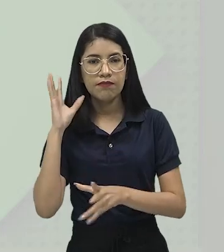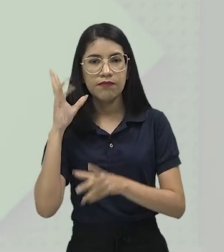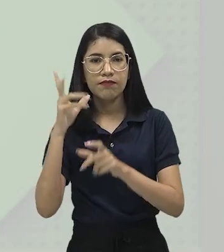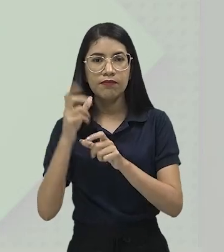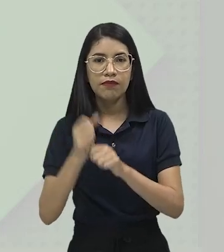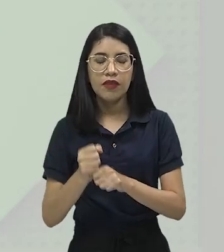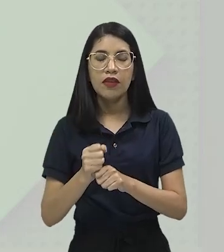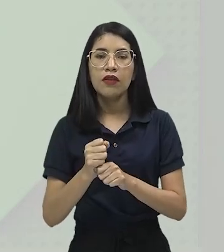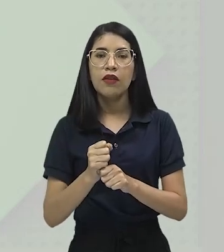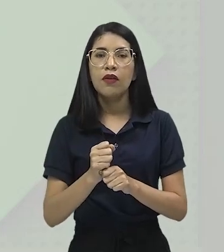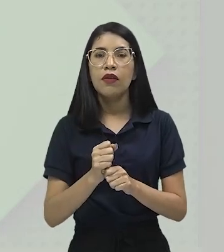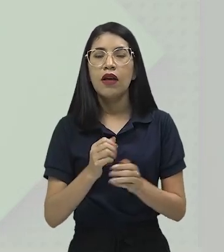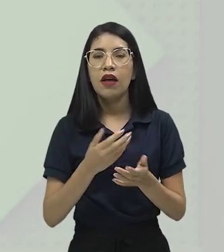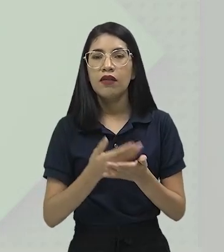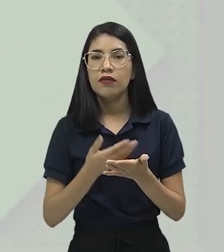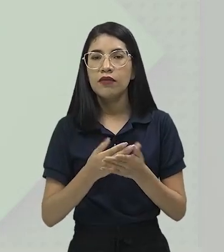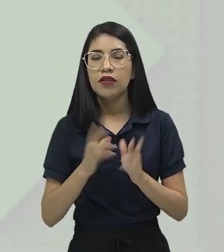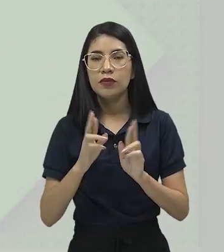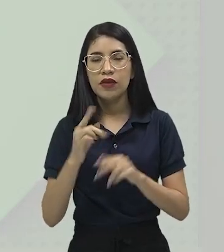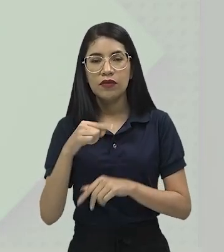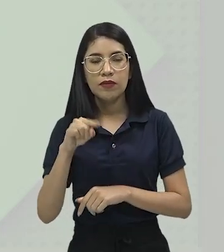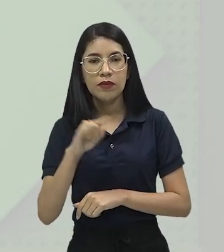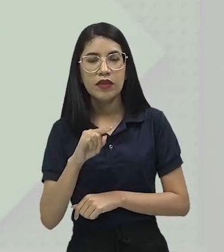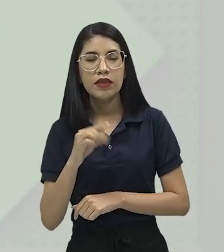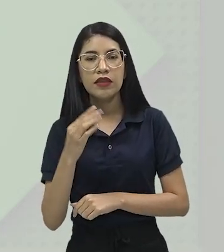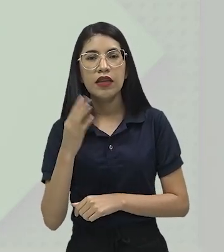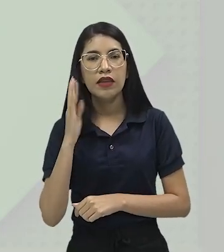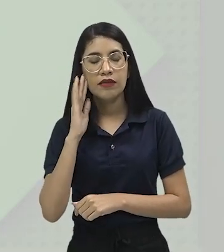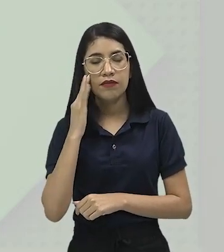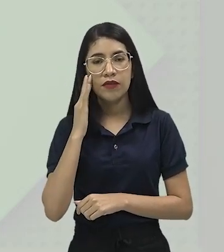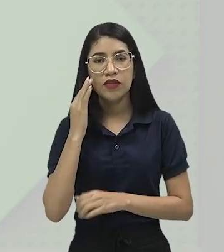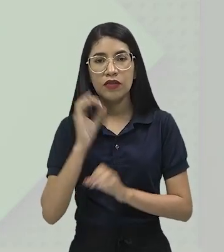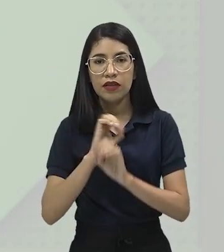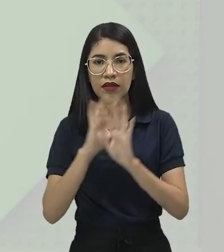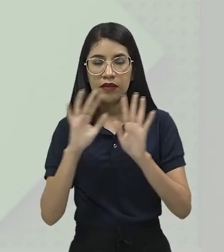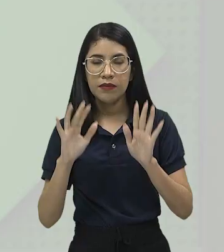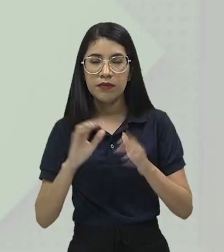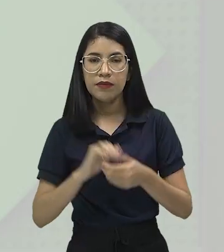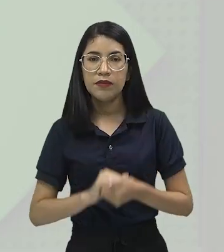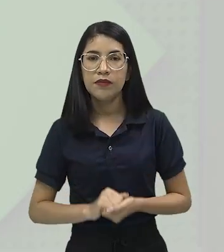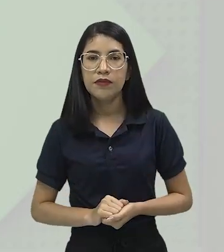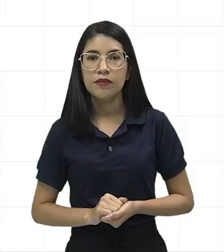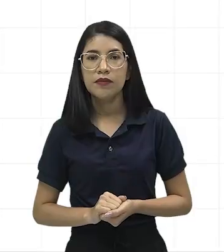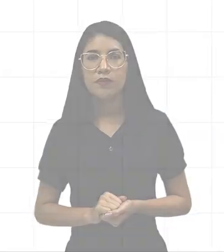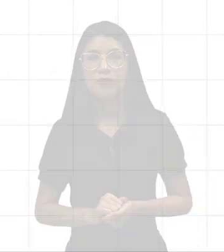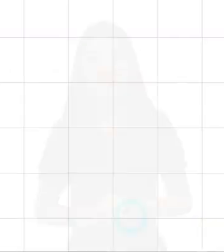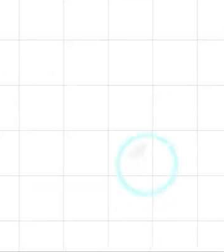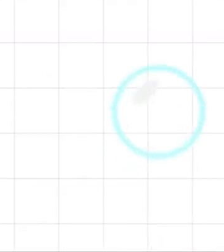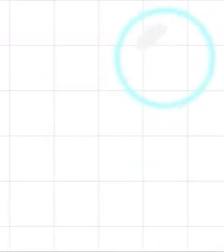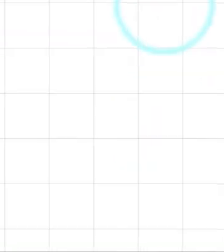revisamos toda essa unidade. Eu espero que você tenha aí curtido, né, e aprendido um pouco mais.